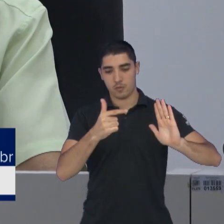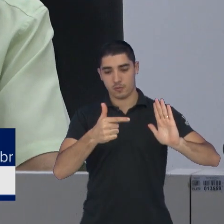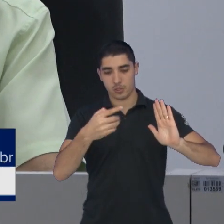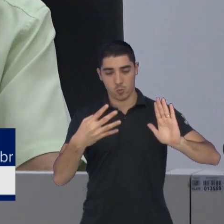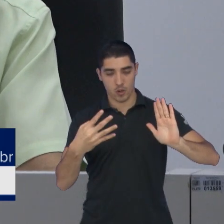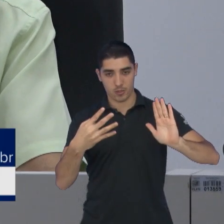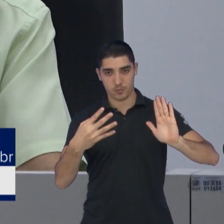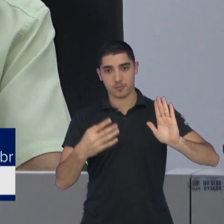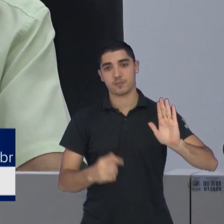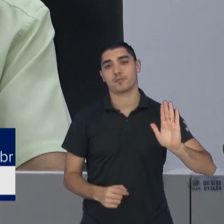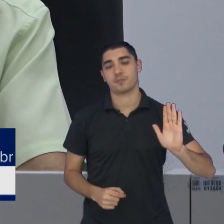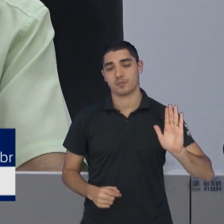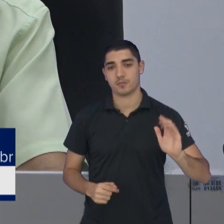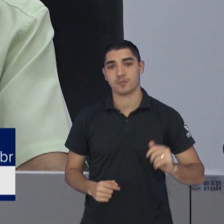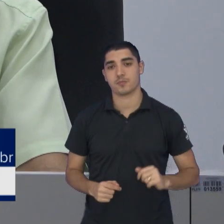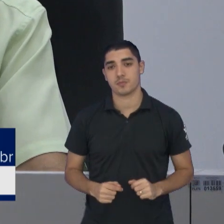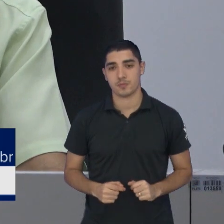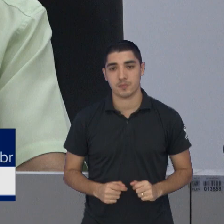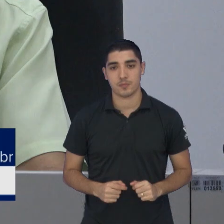71/2024.